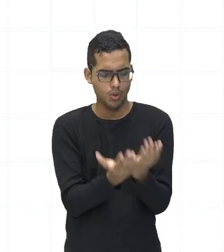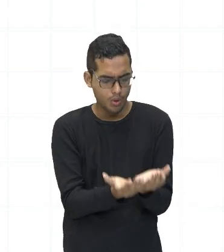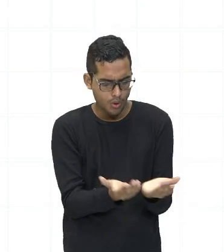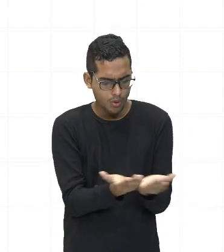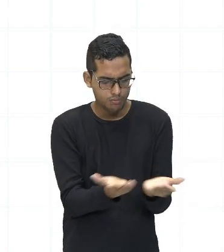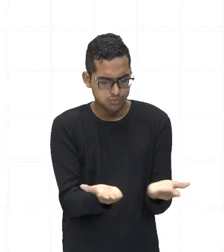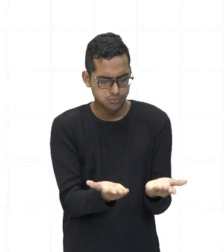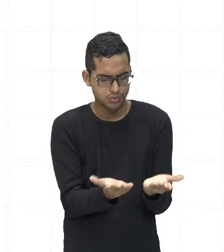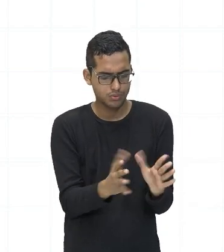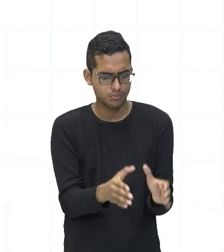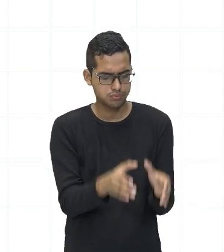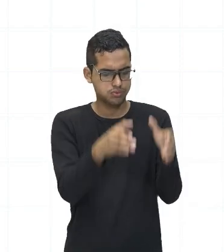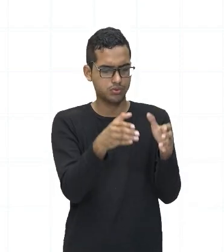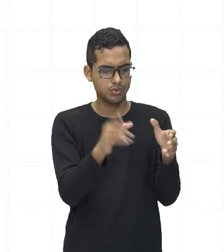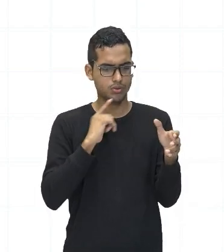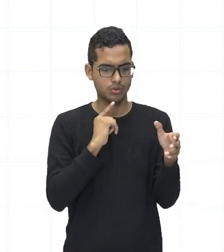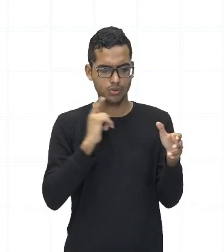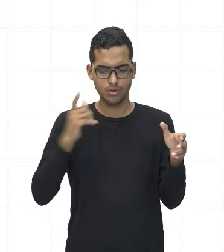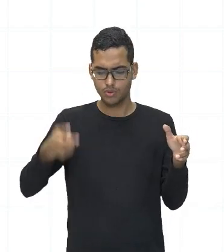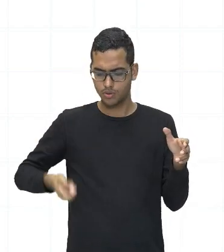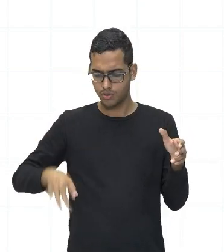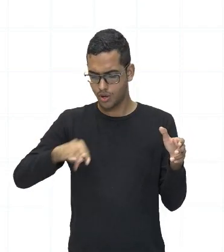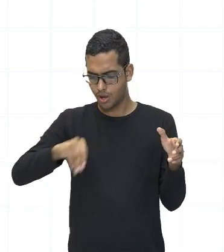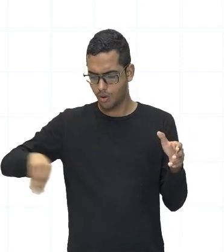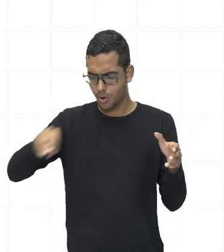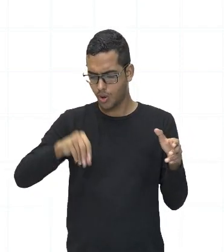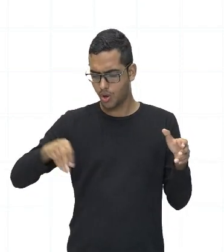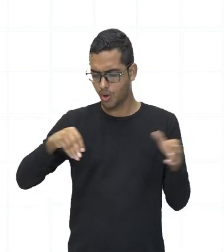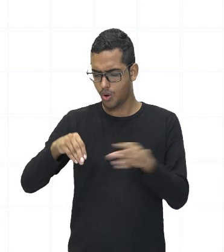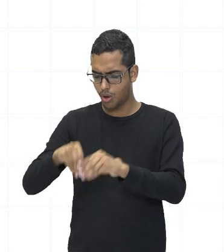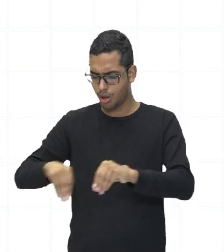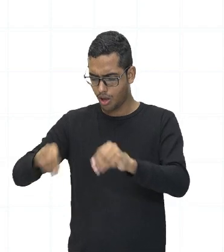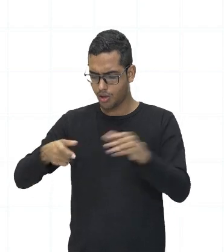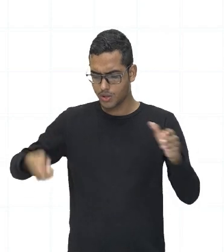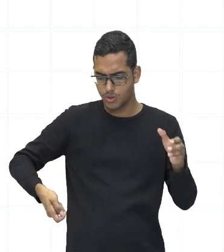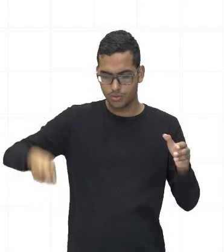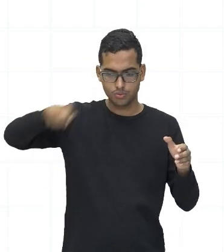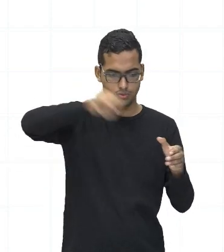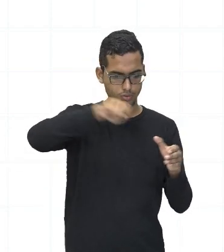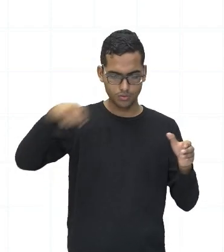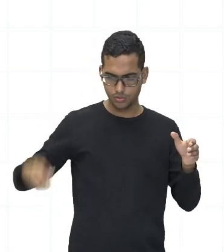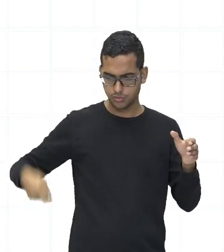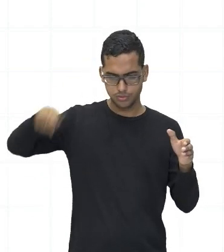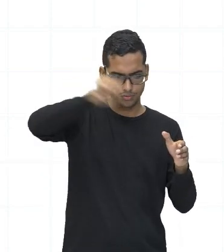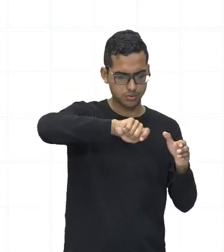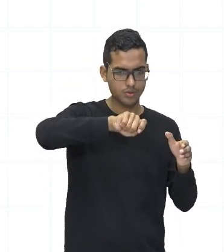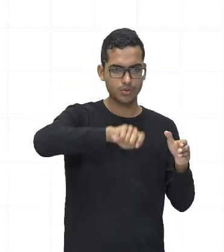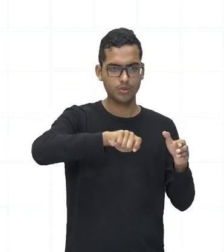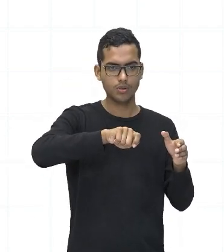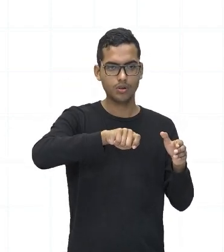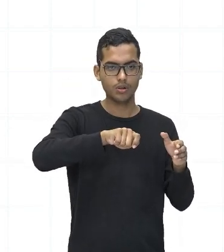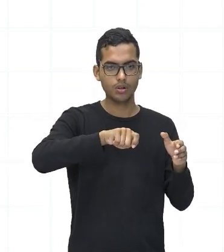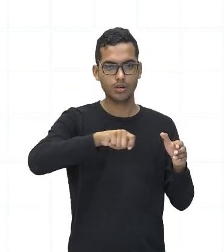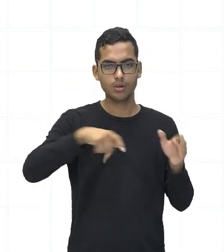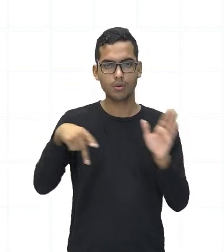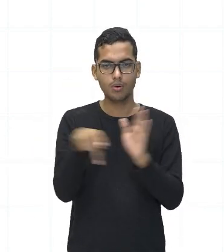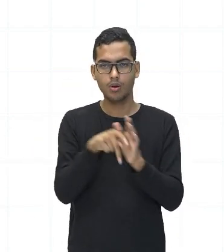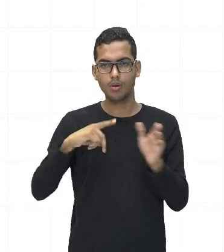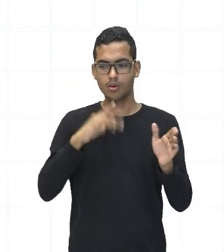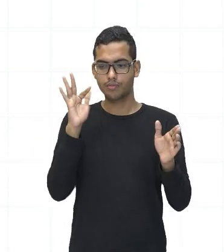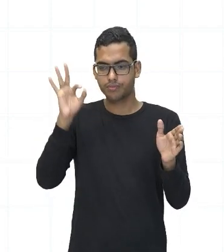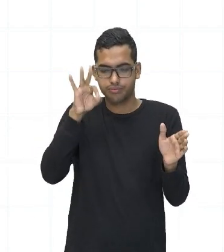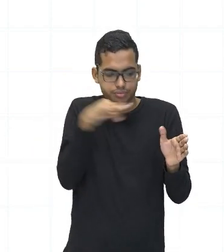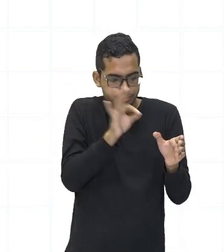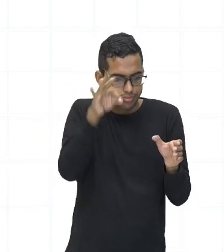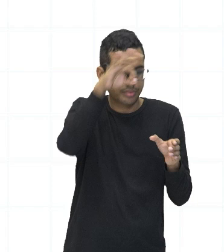não enche. Então, vamos observar os elementos que compõem esse anúncio para esse processo de convencimento. Então, olhem só,